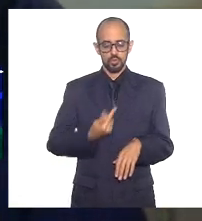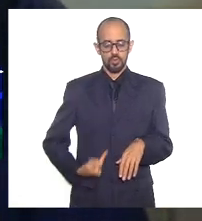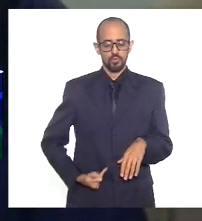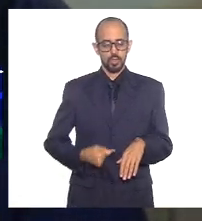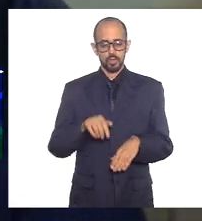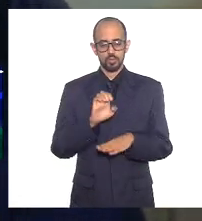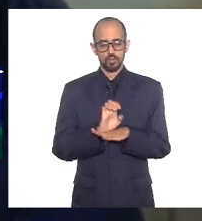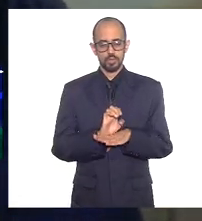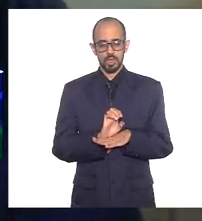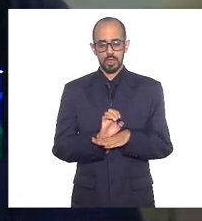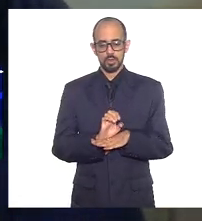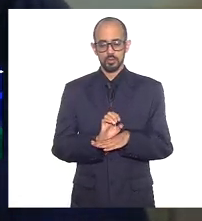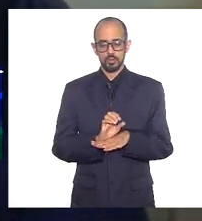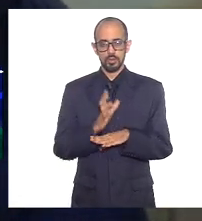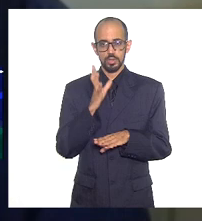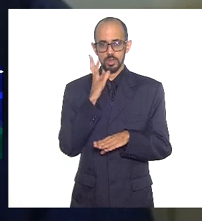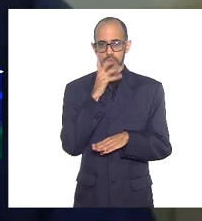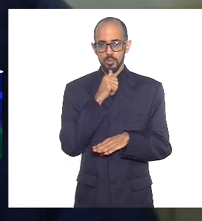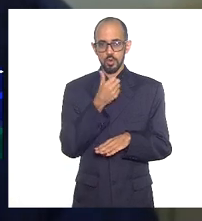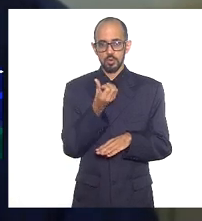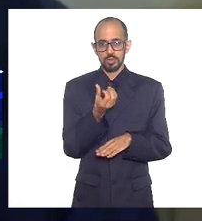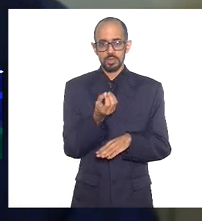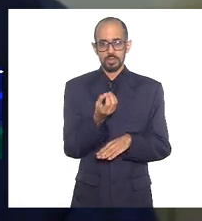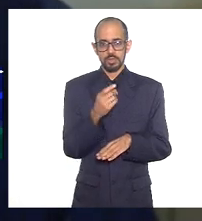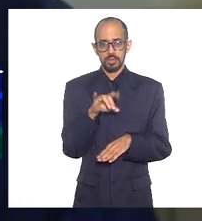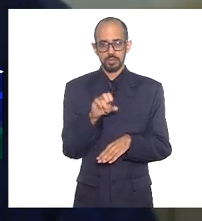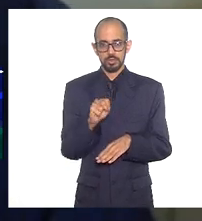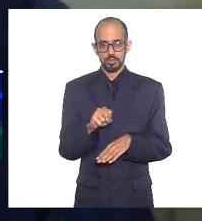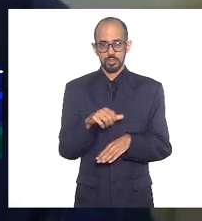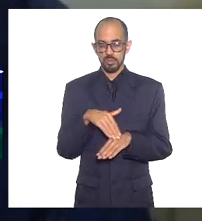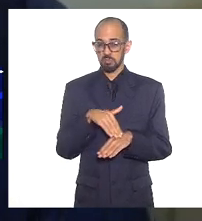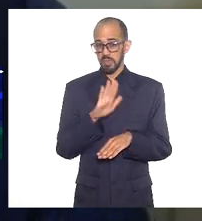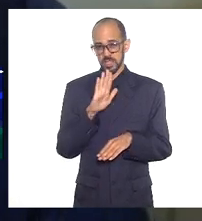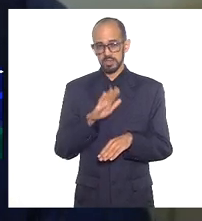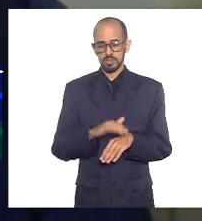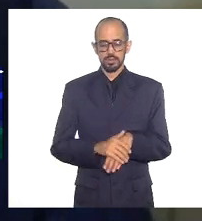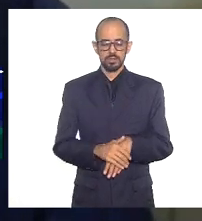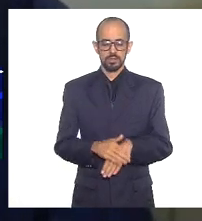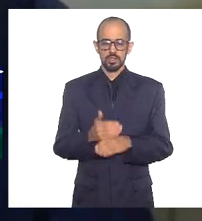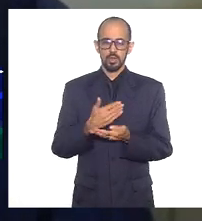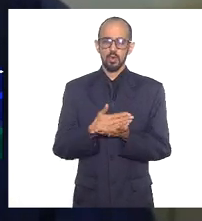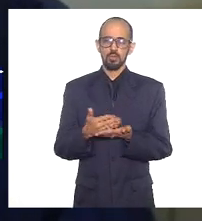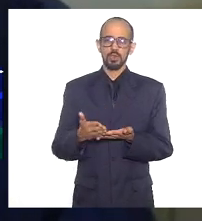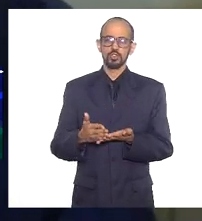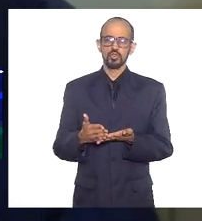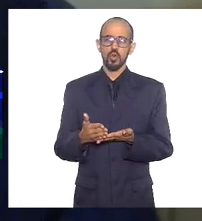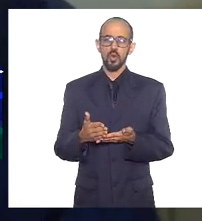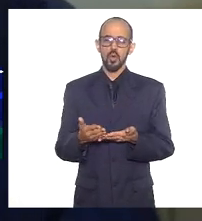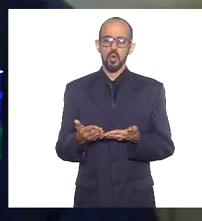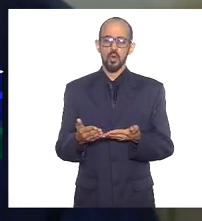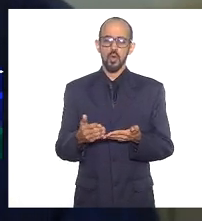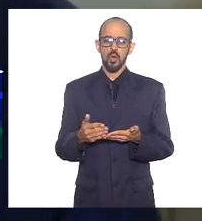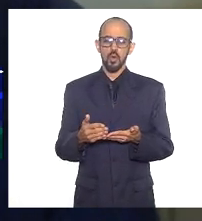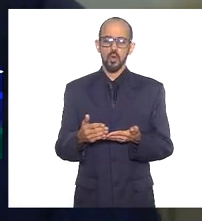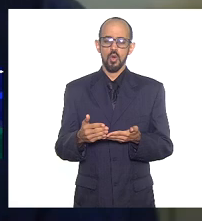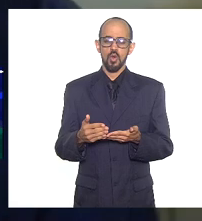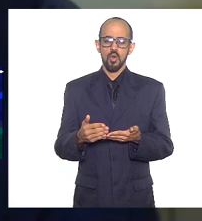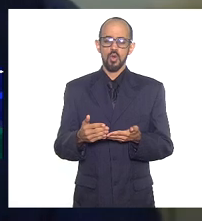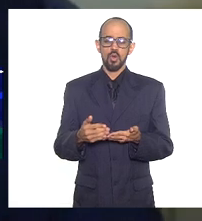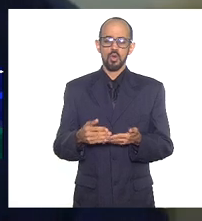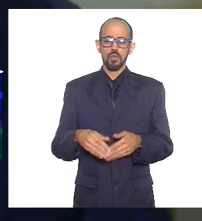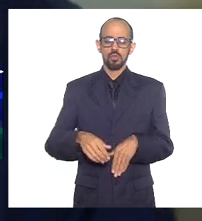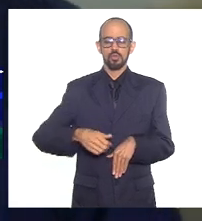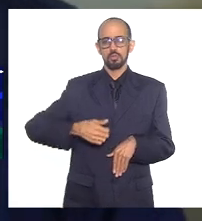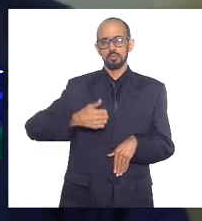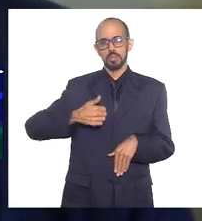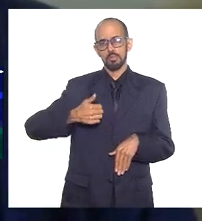estado levou mais de 60 dias e ele começou a operar a partir de